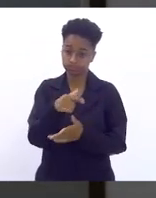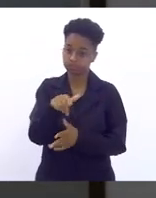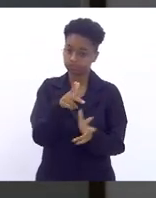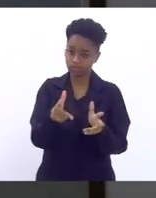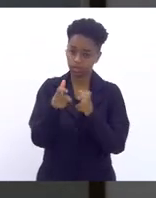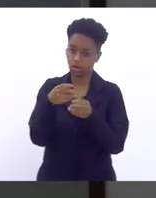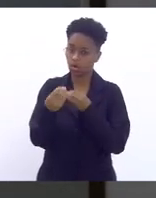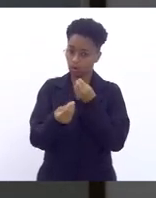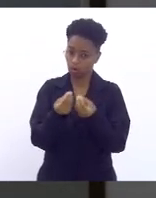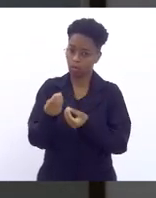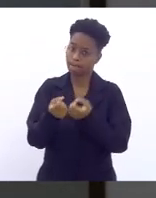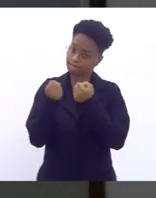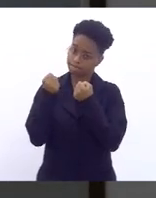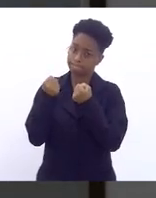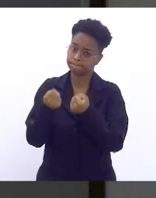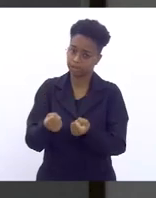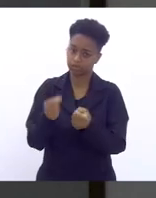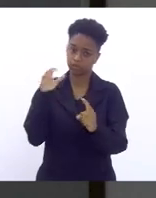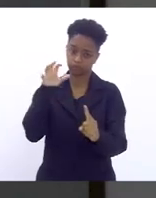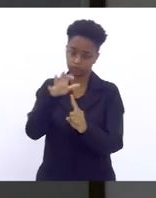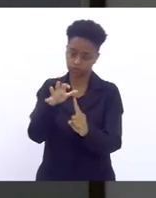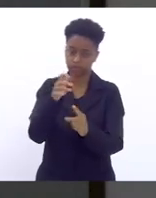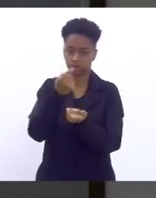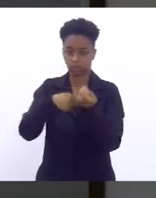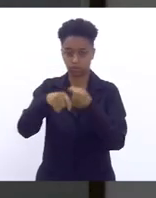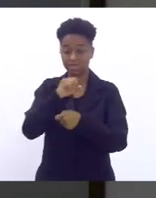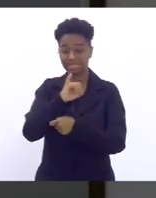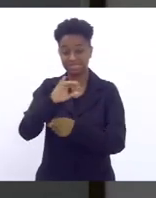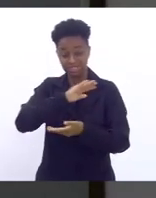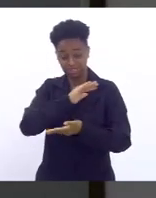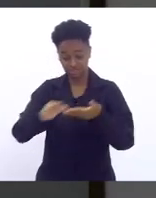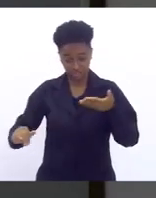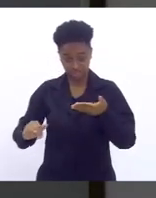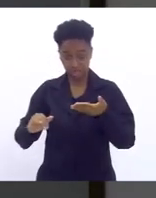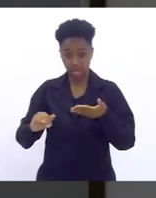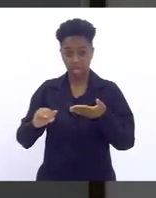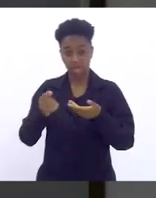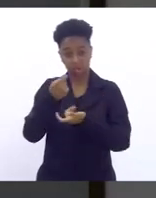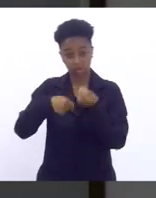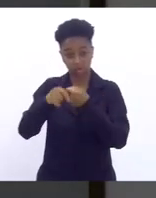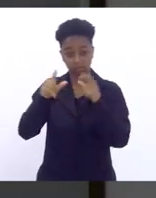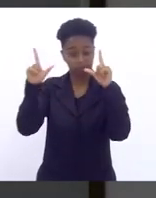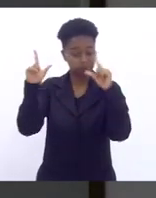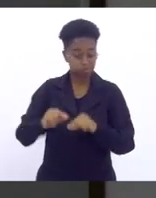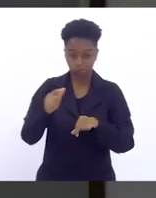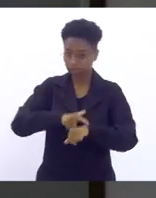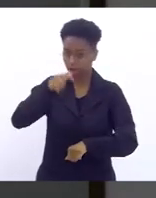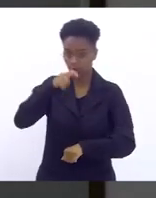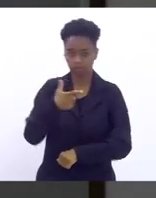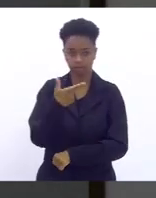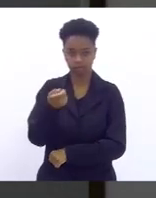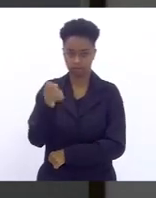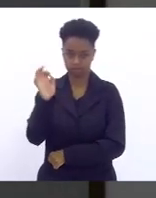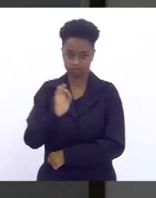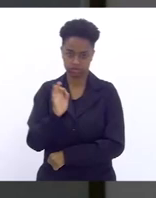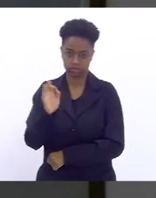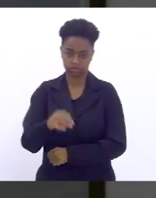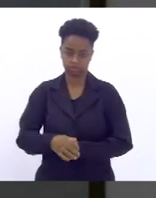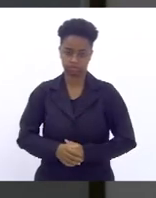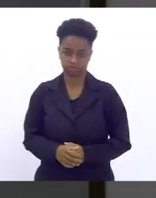na economia esse setor tem na economia se eu tirar isso a economia cai de Pronto 20% né